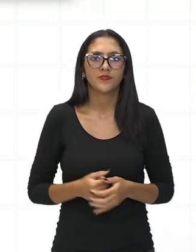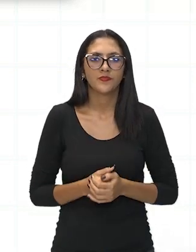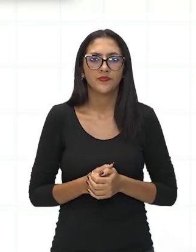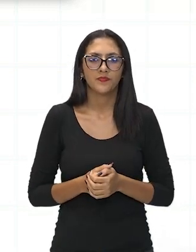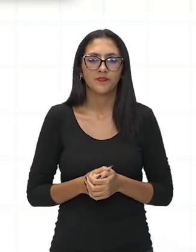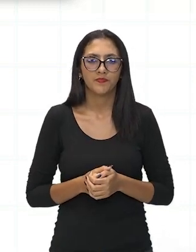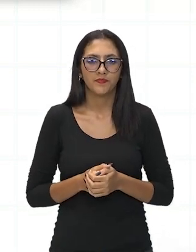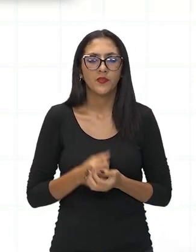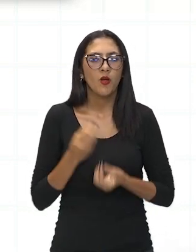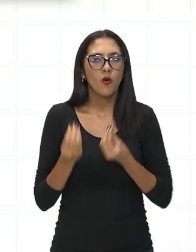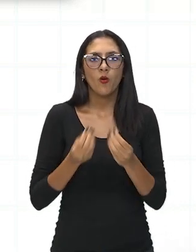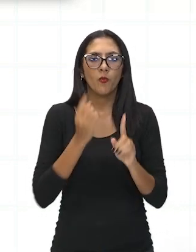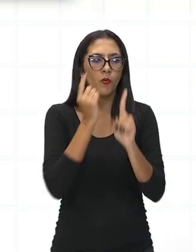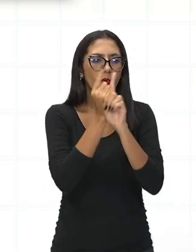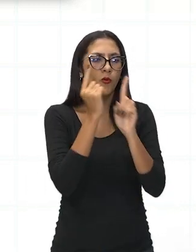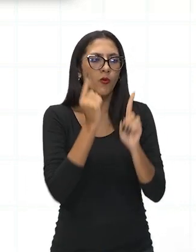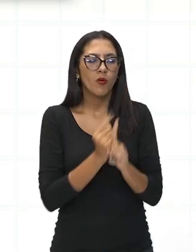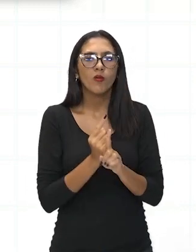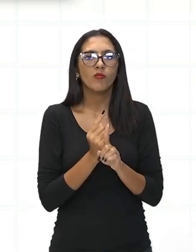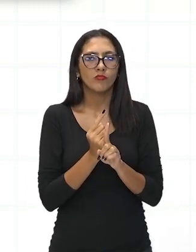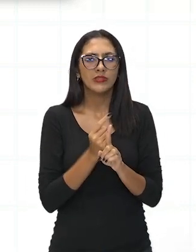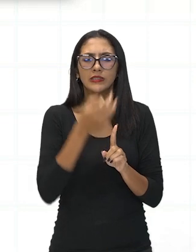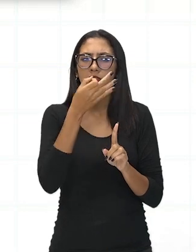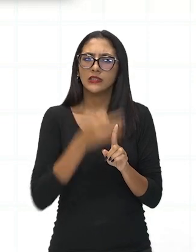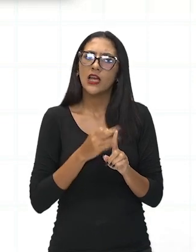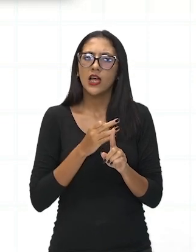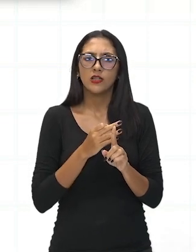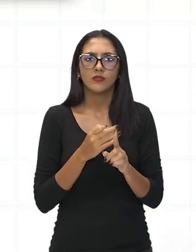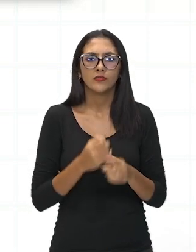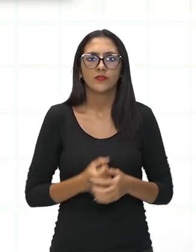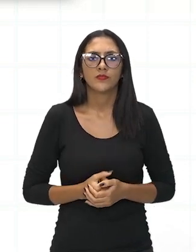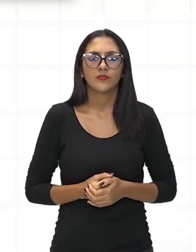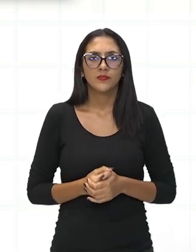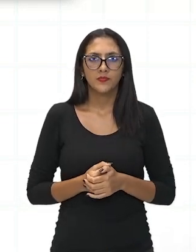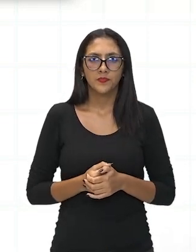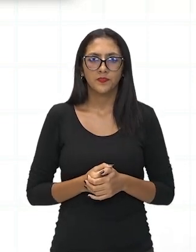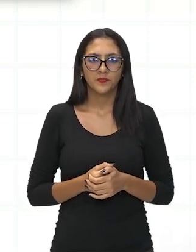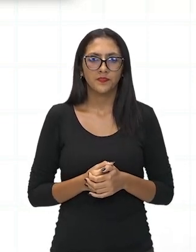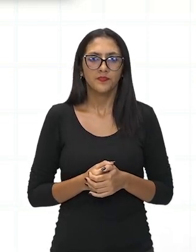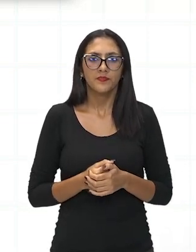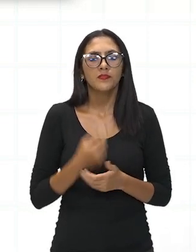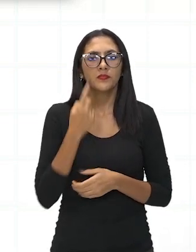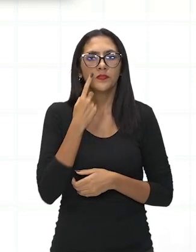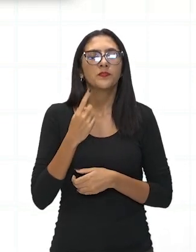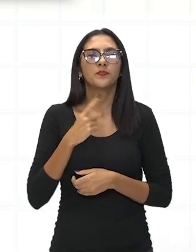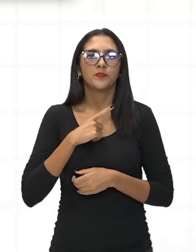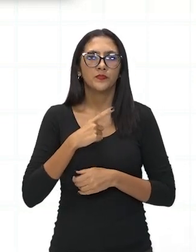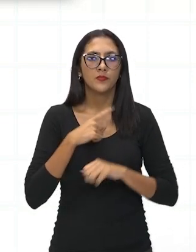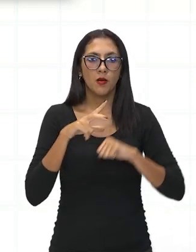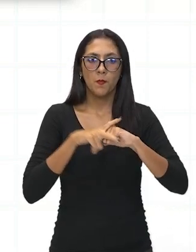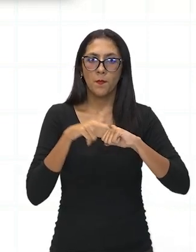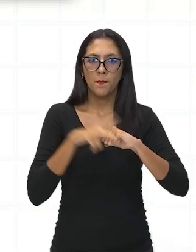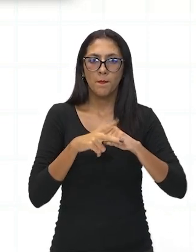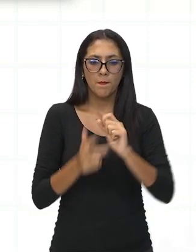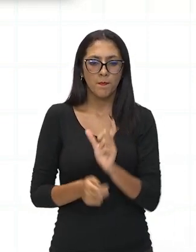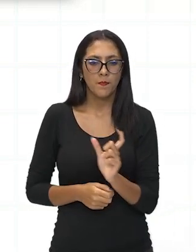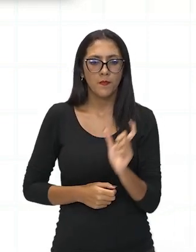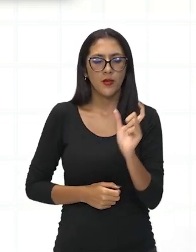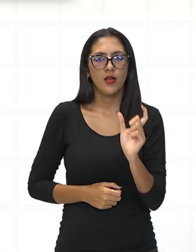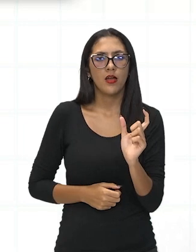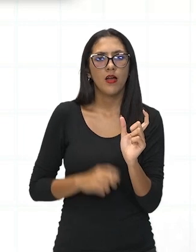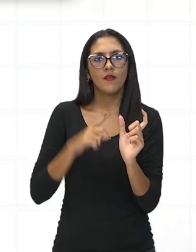sei que é o simple past, professora? Porque eu tenho aqui, no caso, um verbo que está